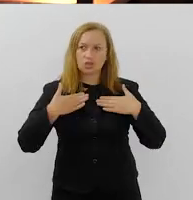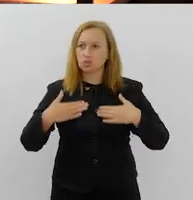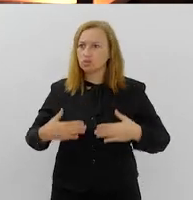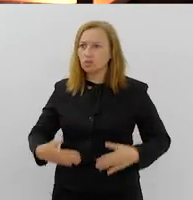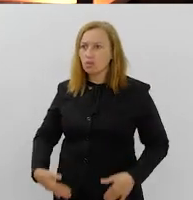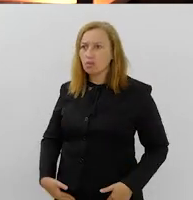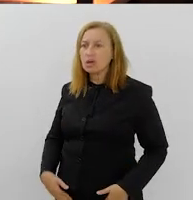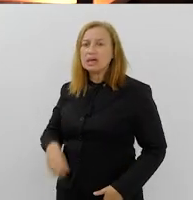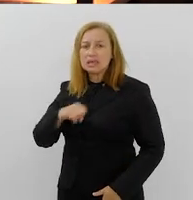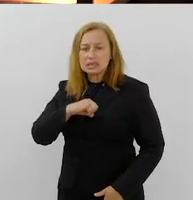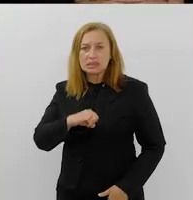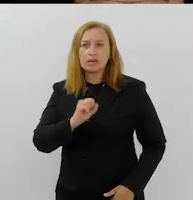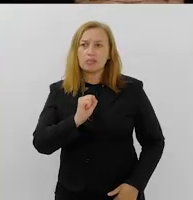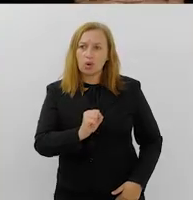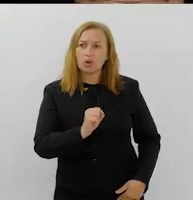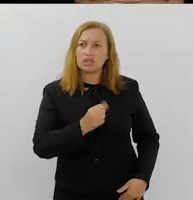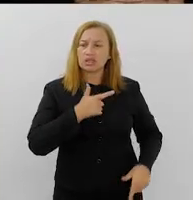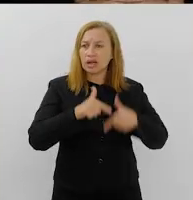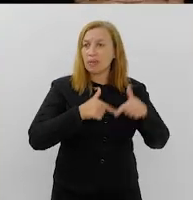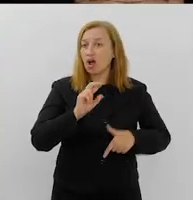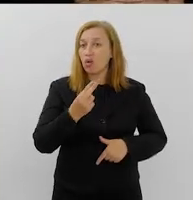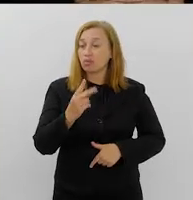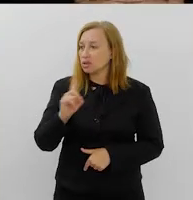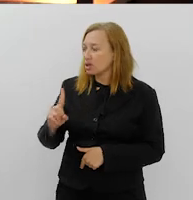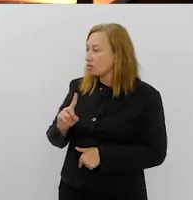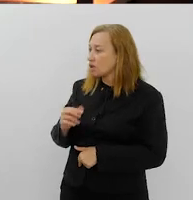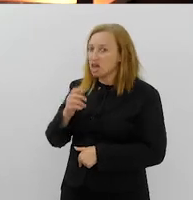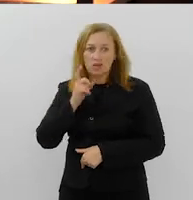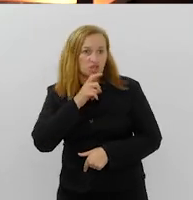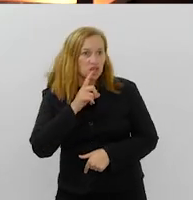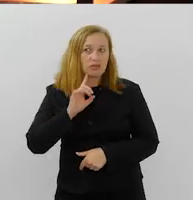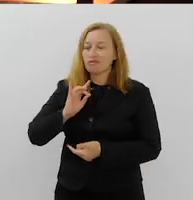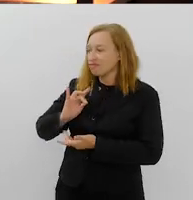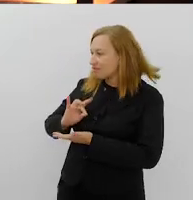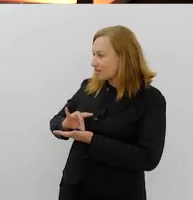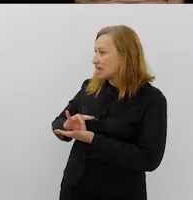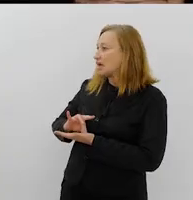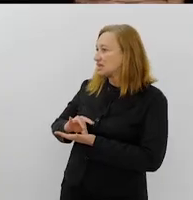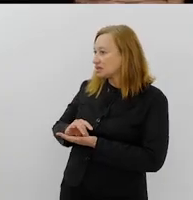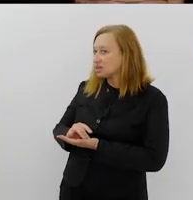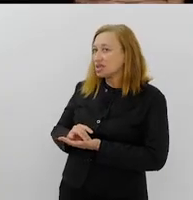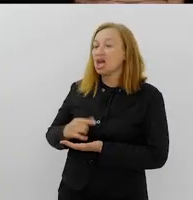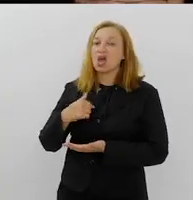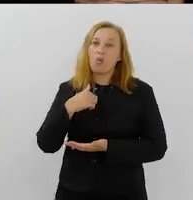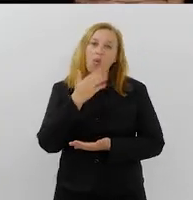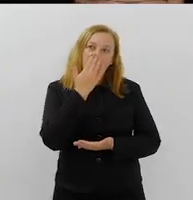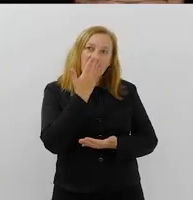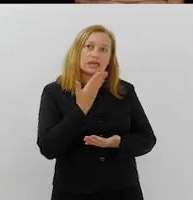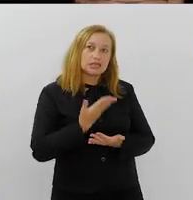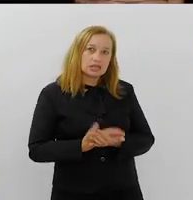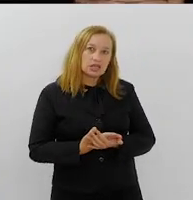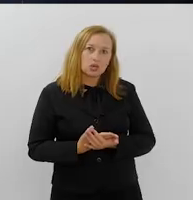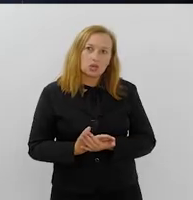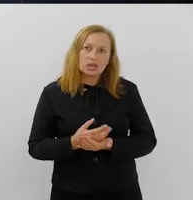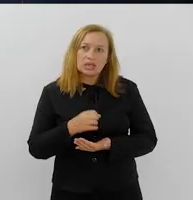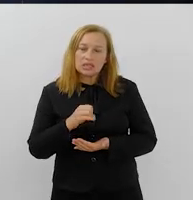não. Mentira. Juro para você. É, mas eu acredito, Se não, lhe porque.